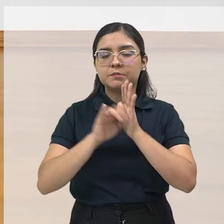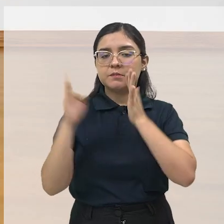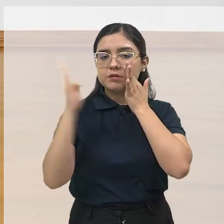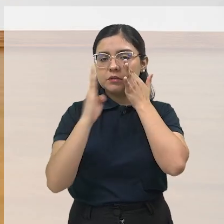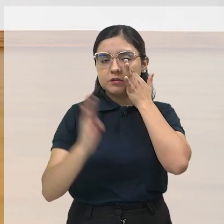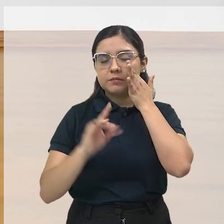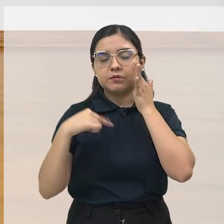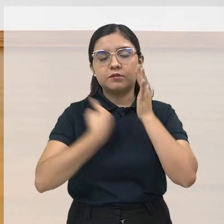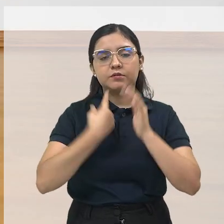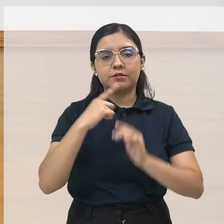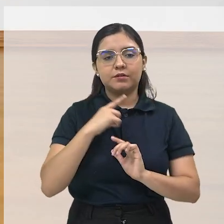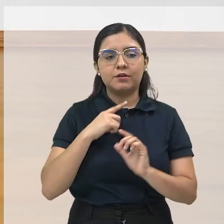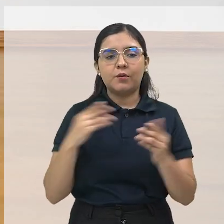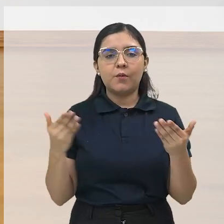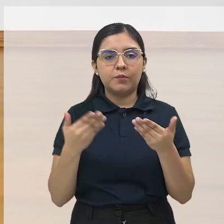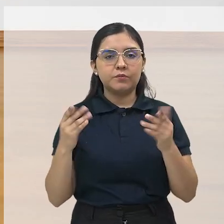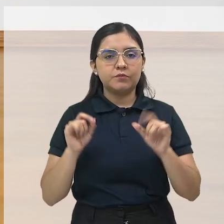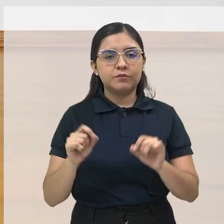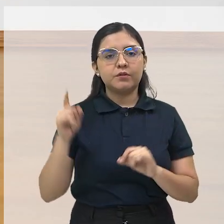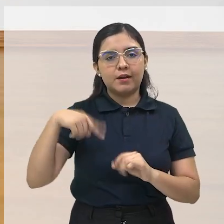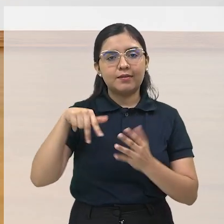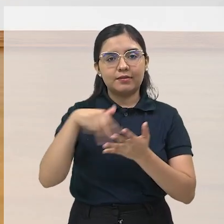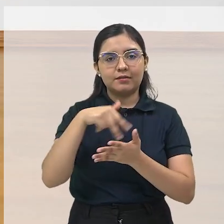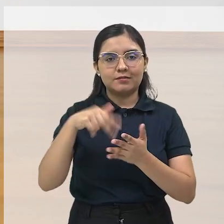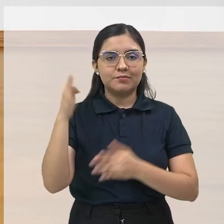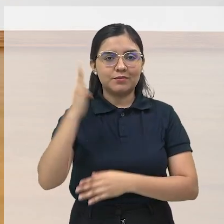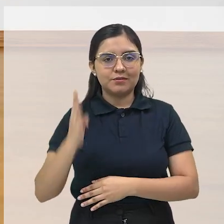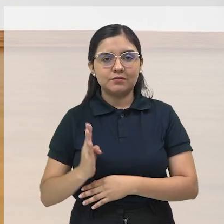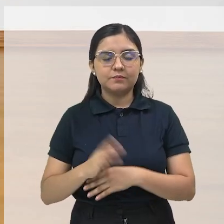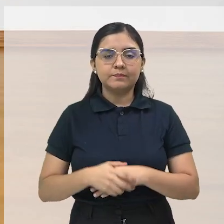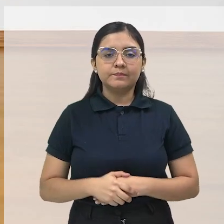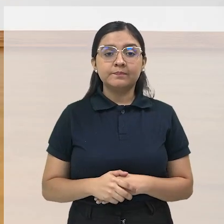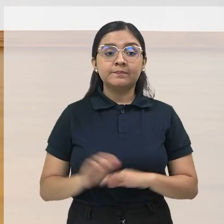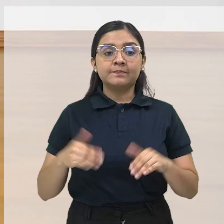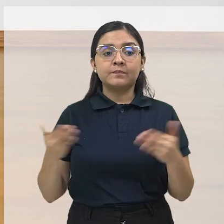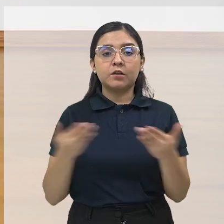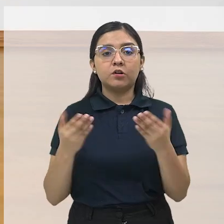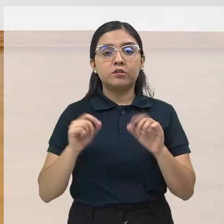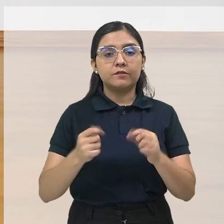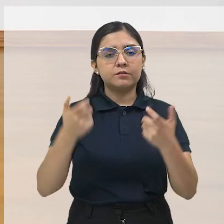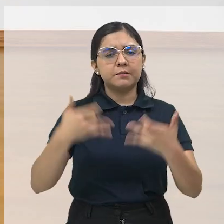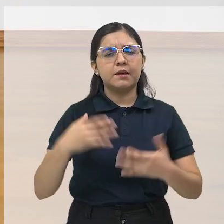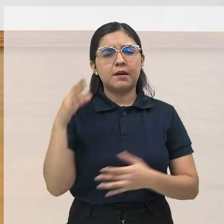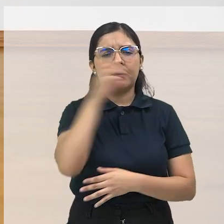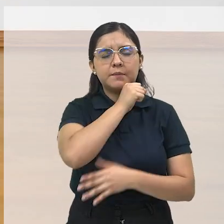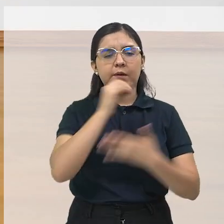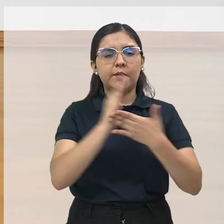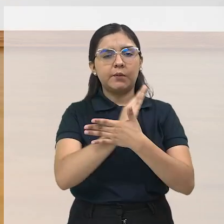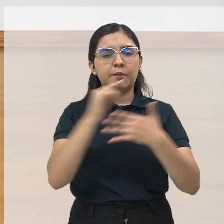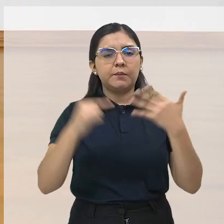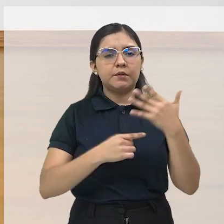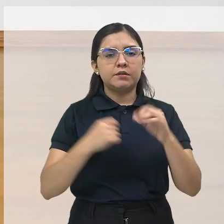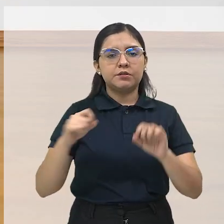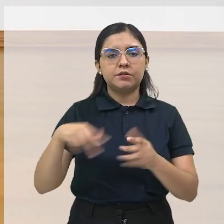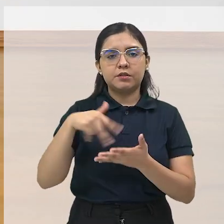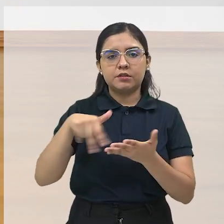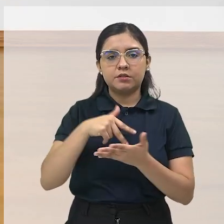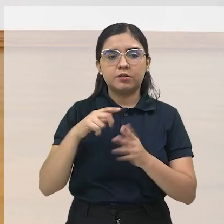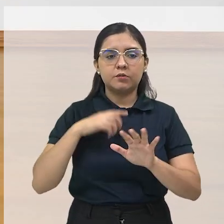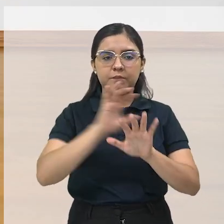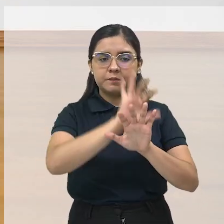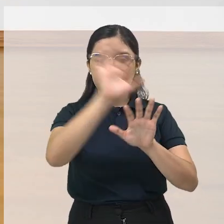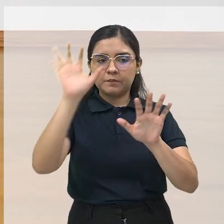brasileira, para a gente ter o que a gente entende hoje por danças brasileiras. A gente vai falar brevemente de algumas danças de regiões do país.